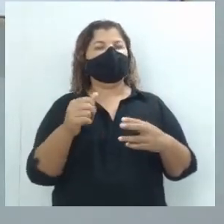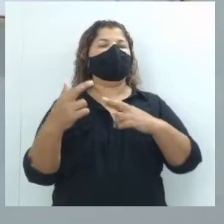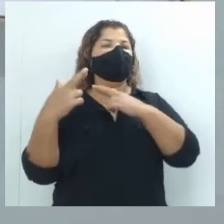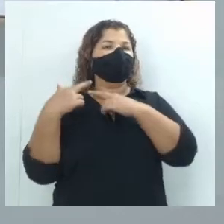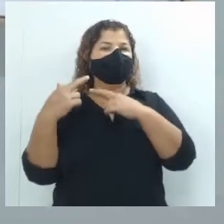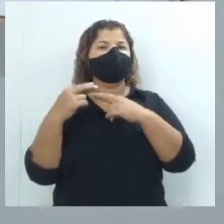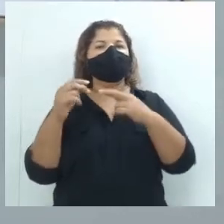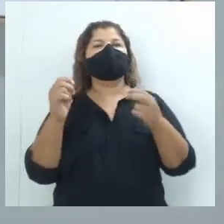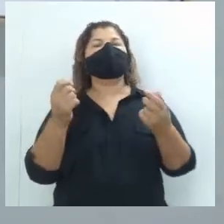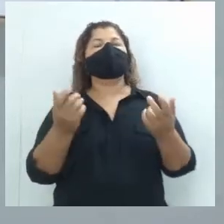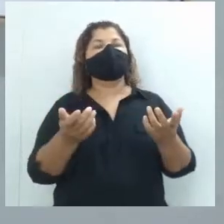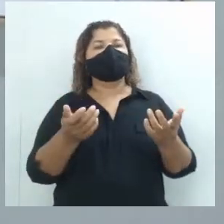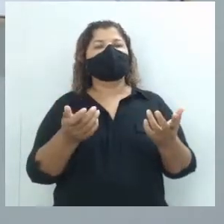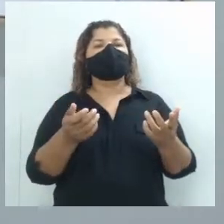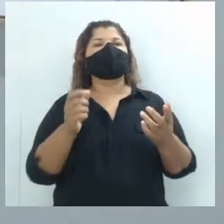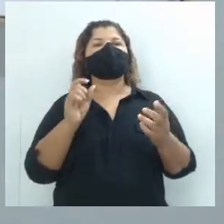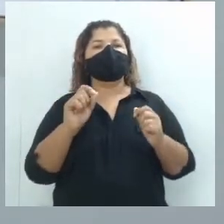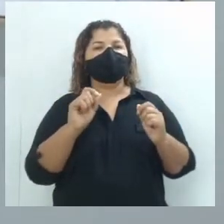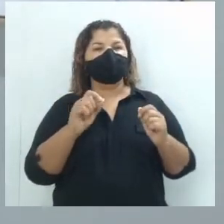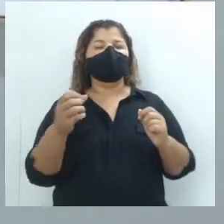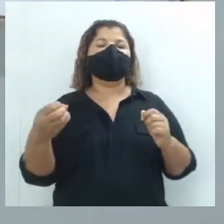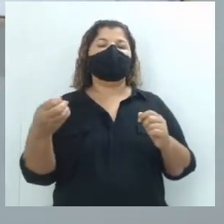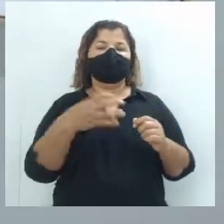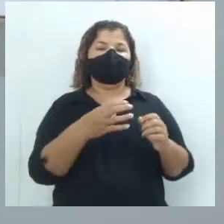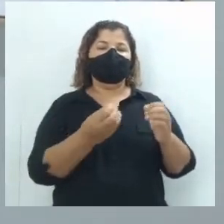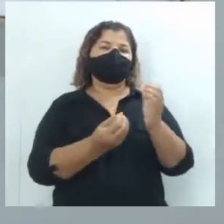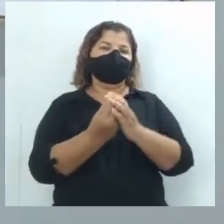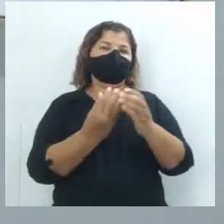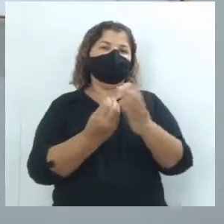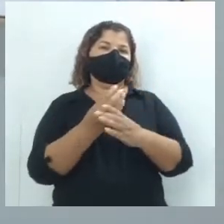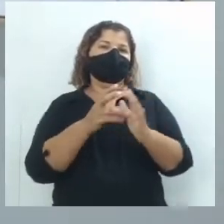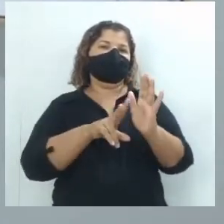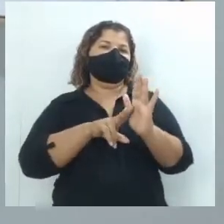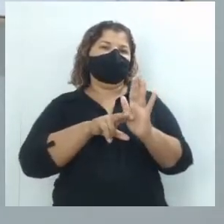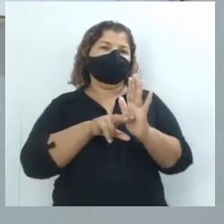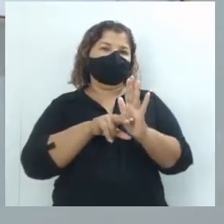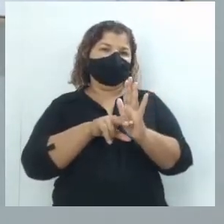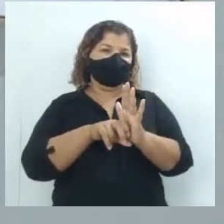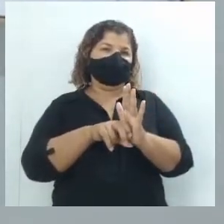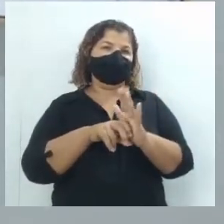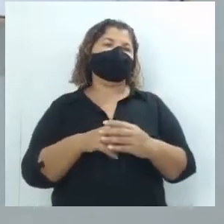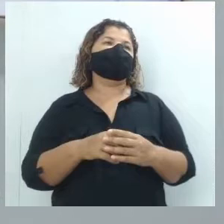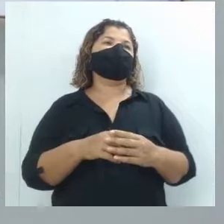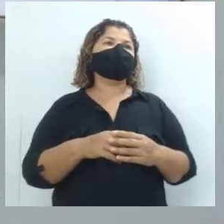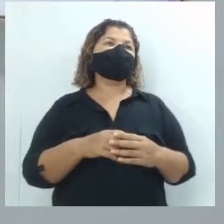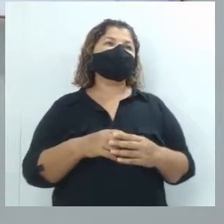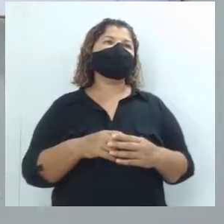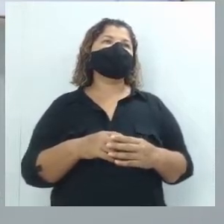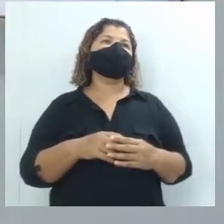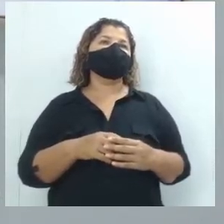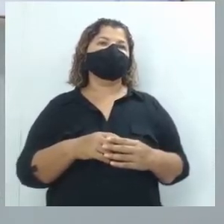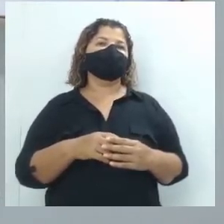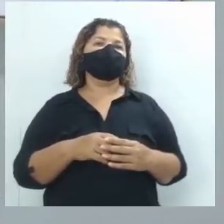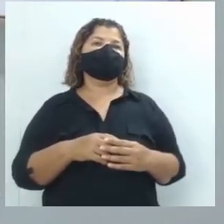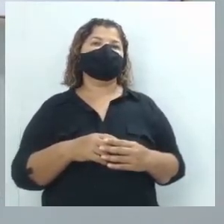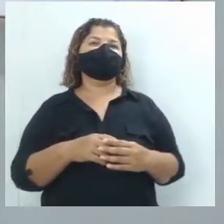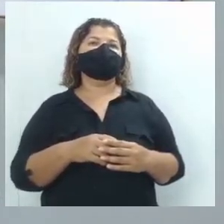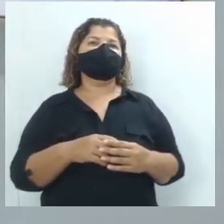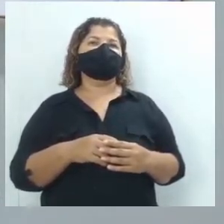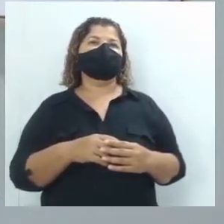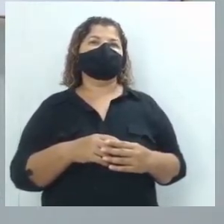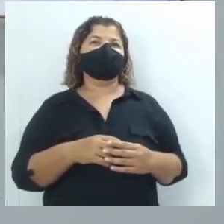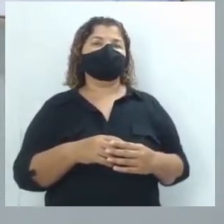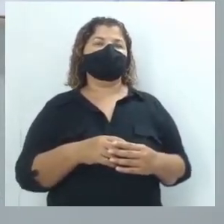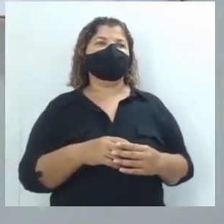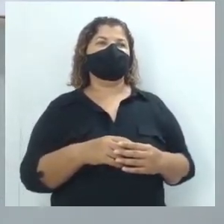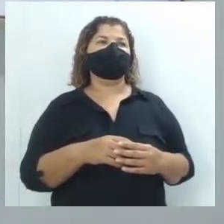em formar, presta atenção, novos vírus, beleza? Aí o que é que vai acontecer? Se liga nesse esquema aqui que eu vou fazer aqui.